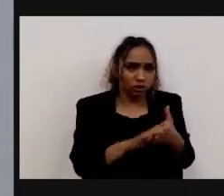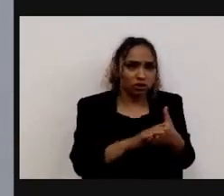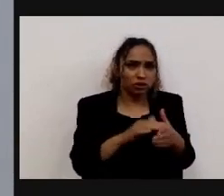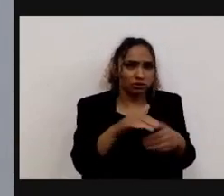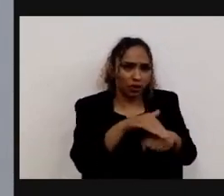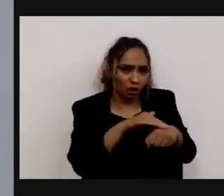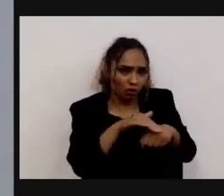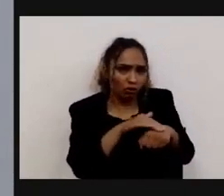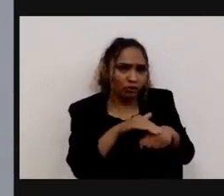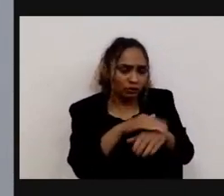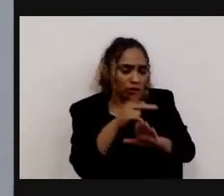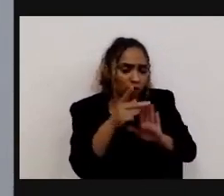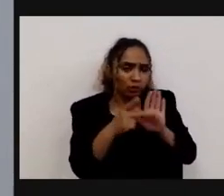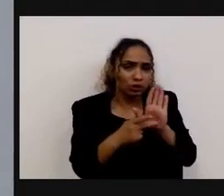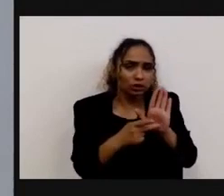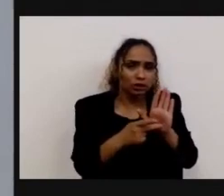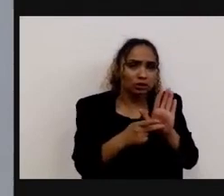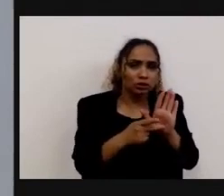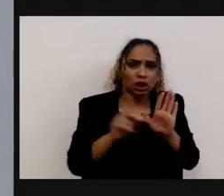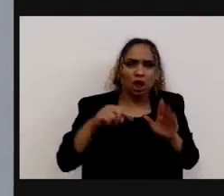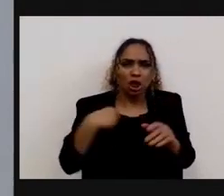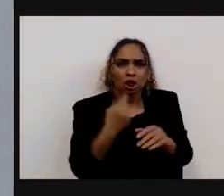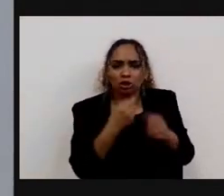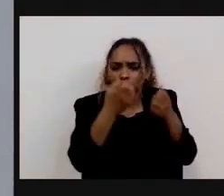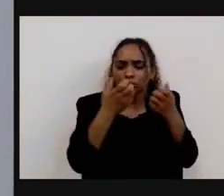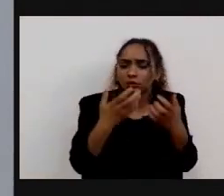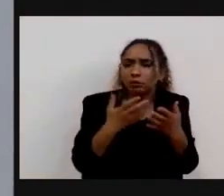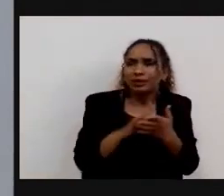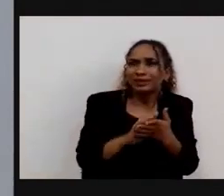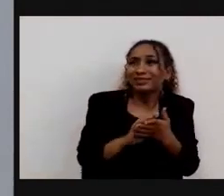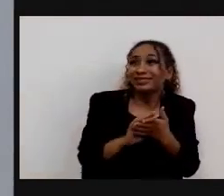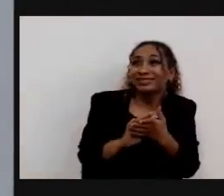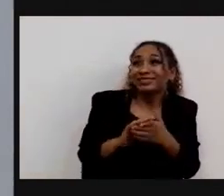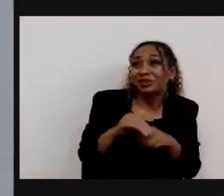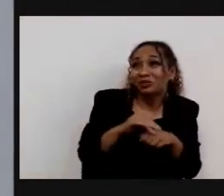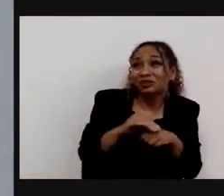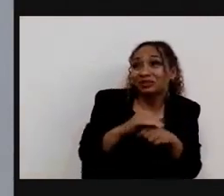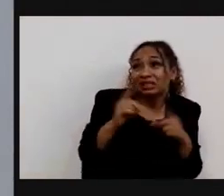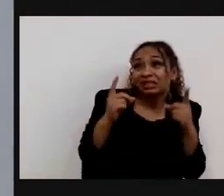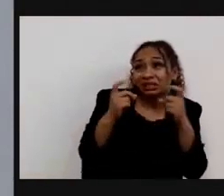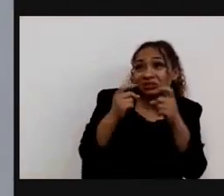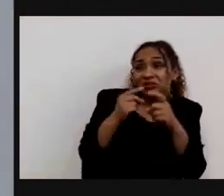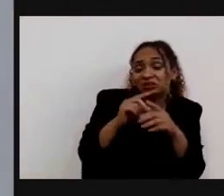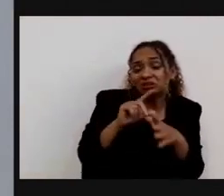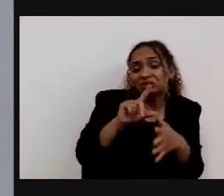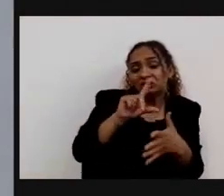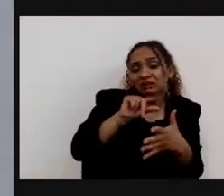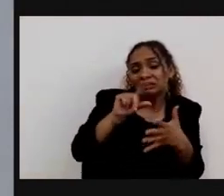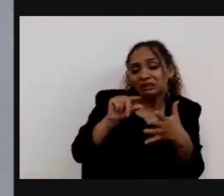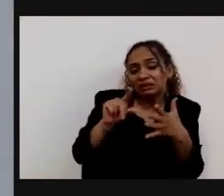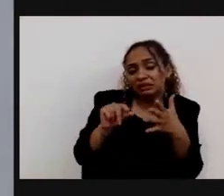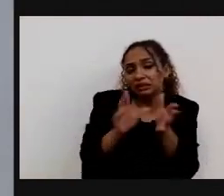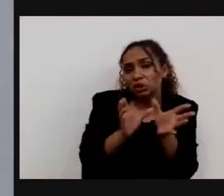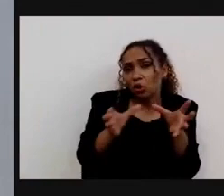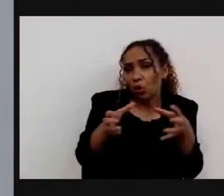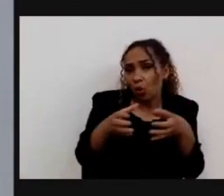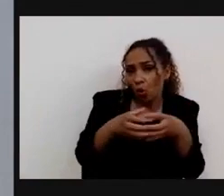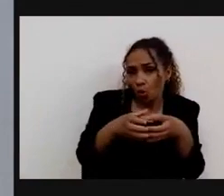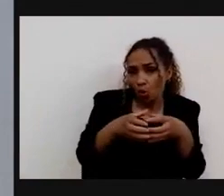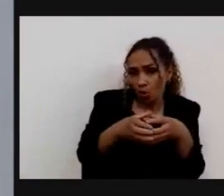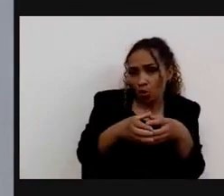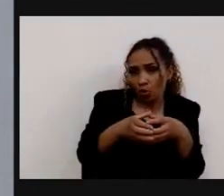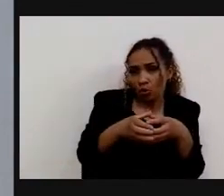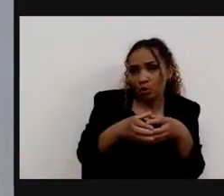projeto e tal e aí no final das contas estava todo mundo falando assim é difícil porque a gente fez uma seleção do time do